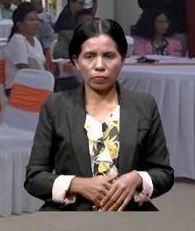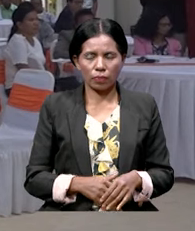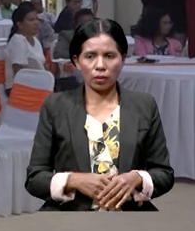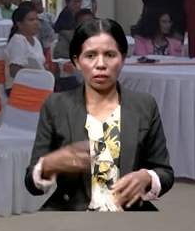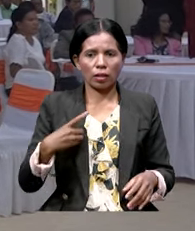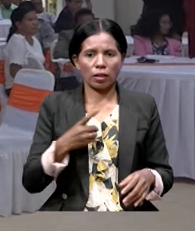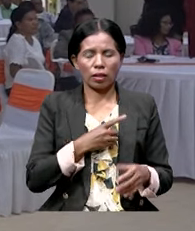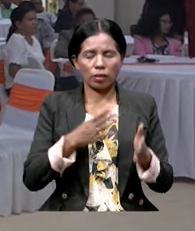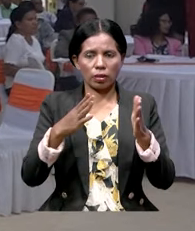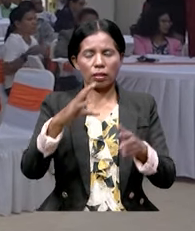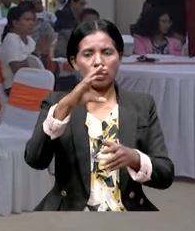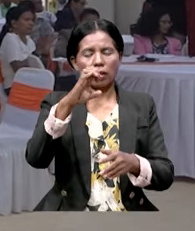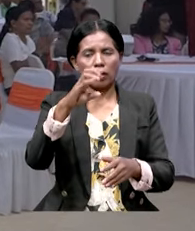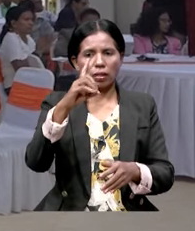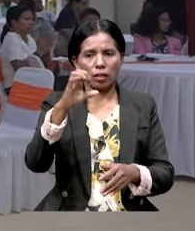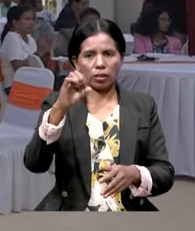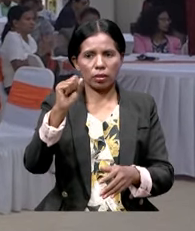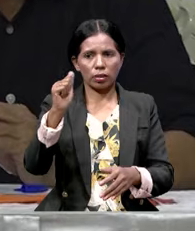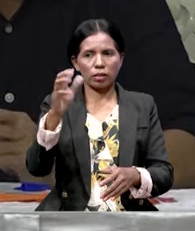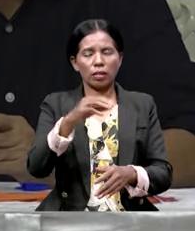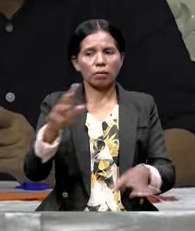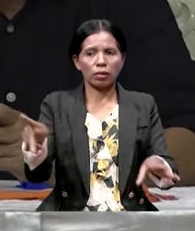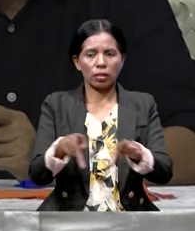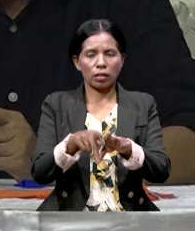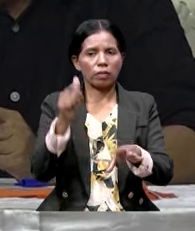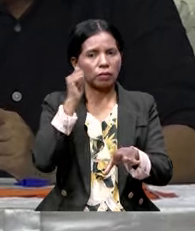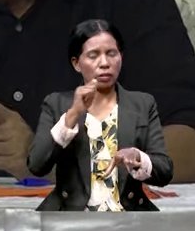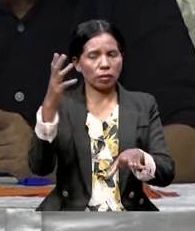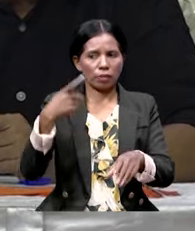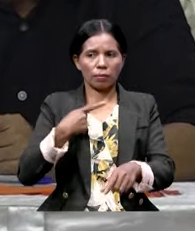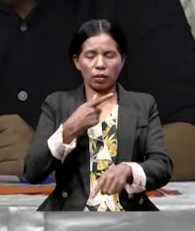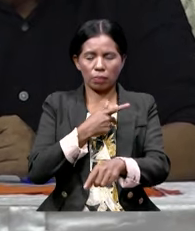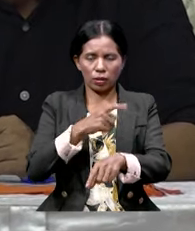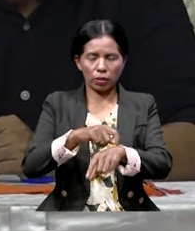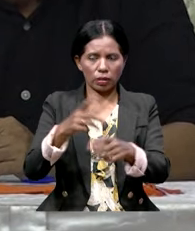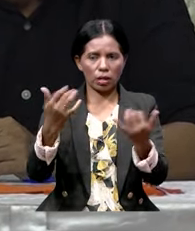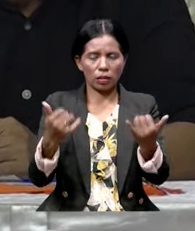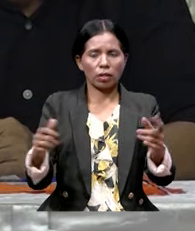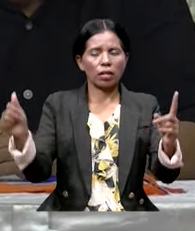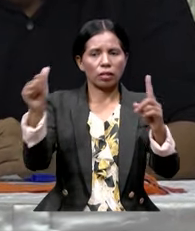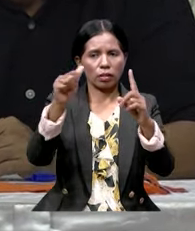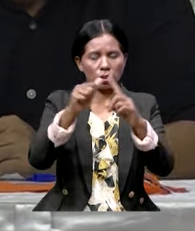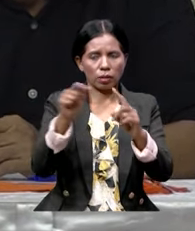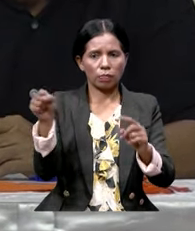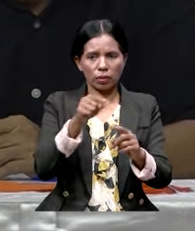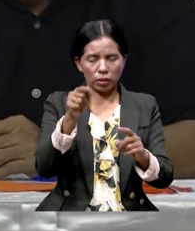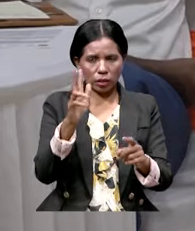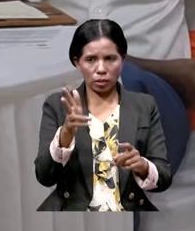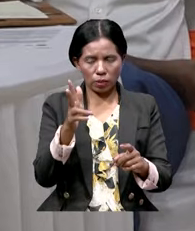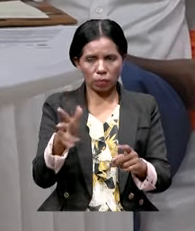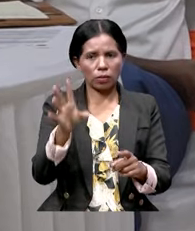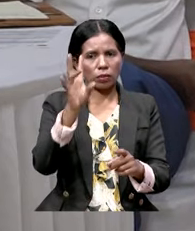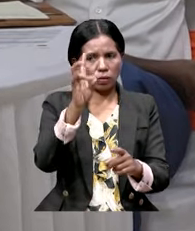Deputada Sedelizia Faria até tem participação feita em Parlamento Nacional, da Udaune atinge ona quase por cento do nulo